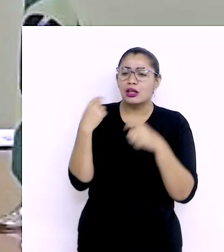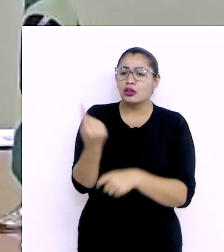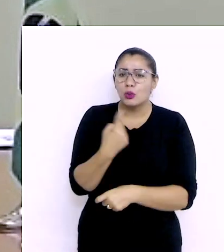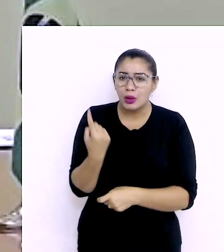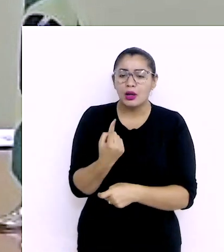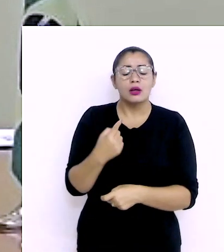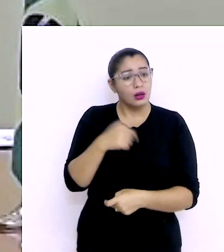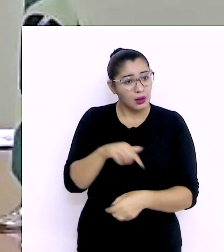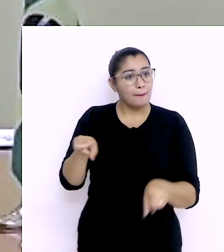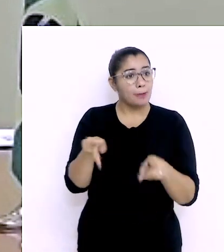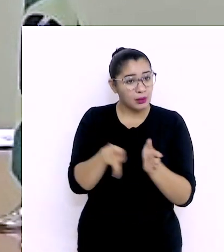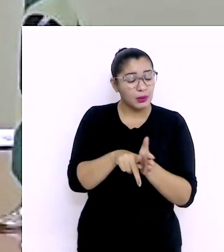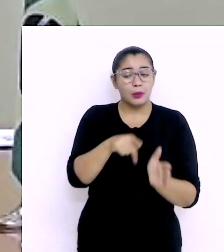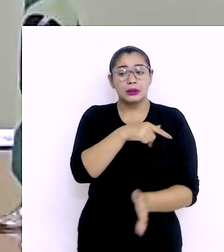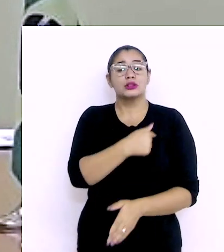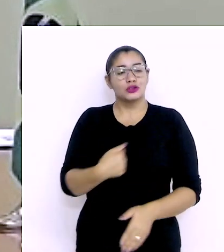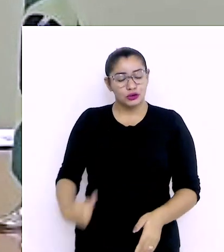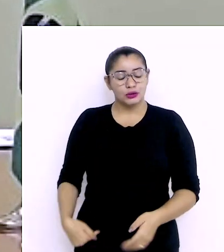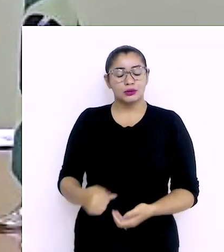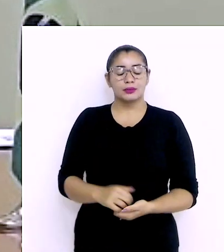para a própria China, que também sofrerá com